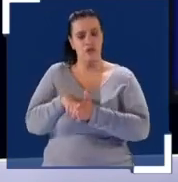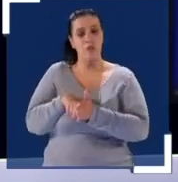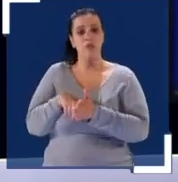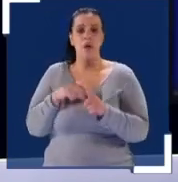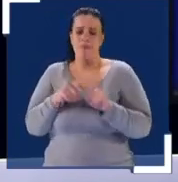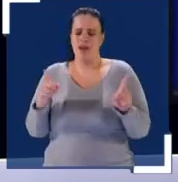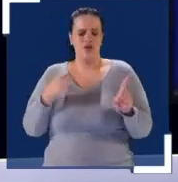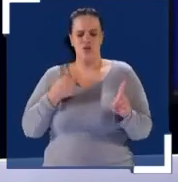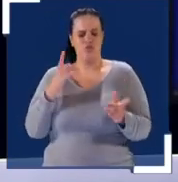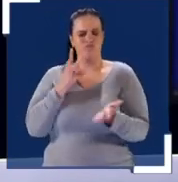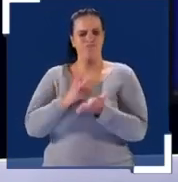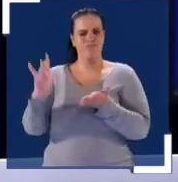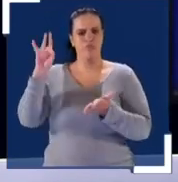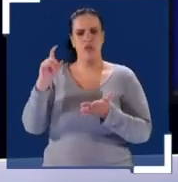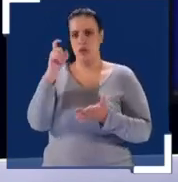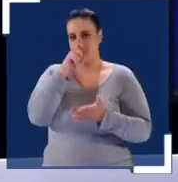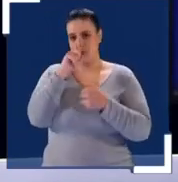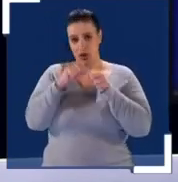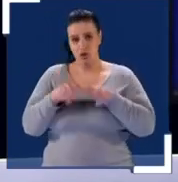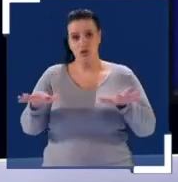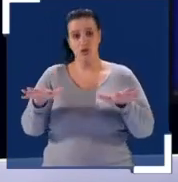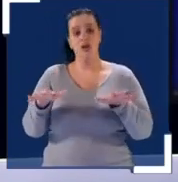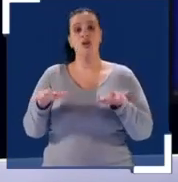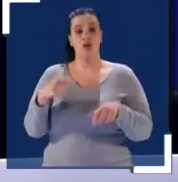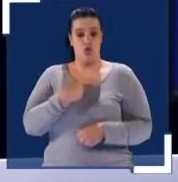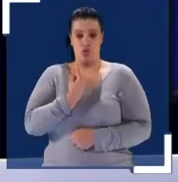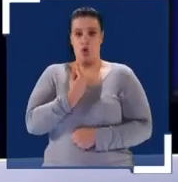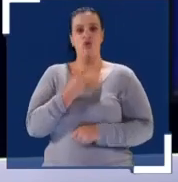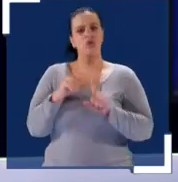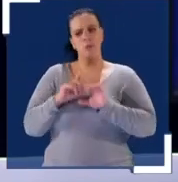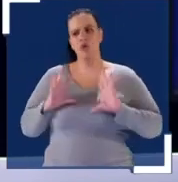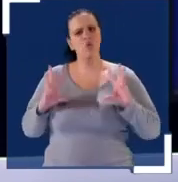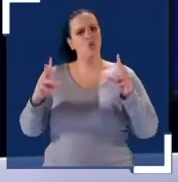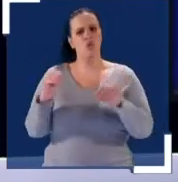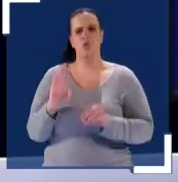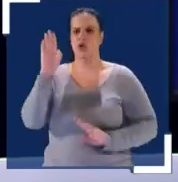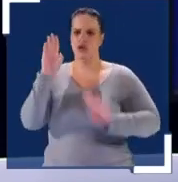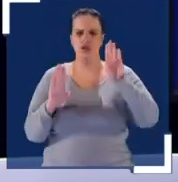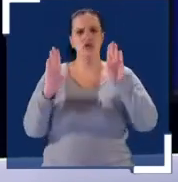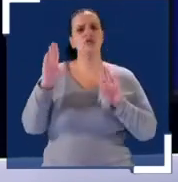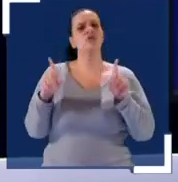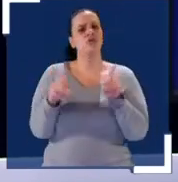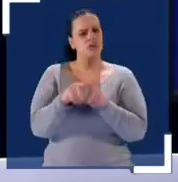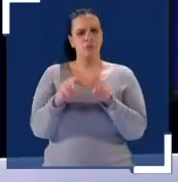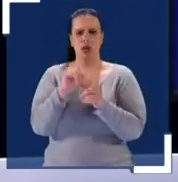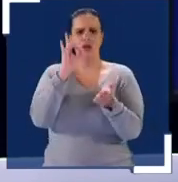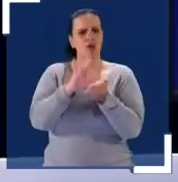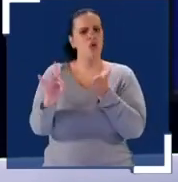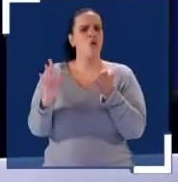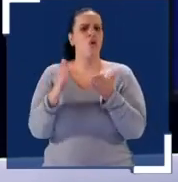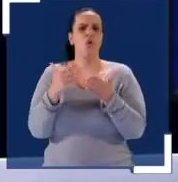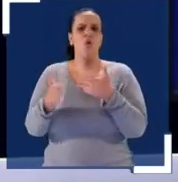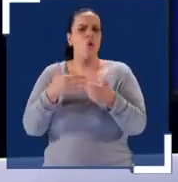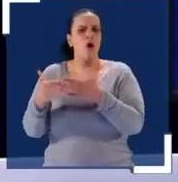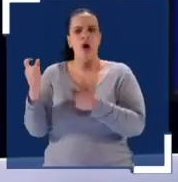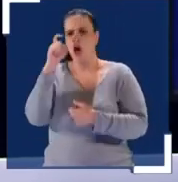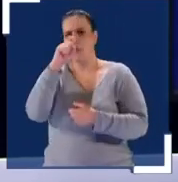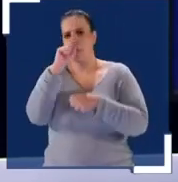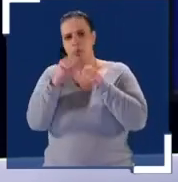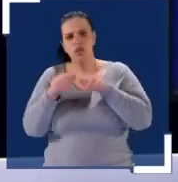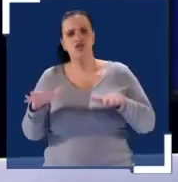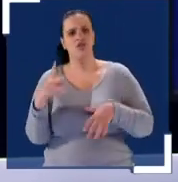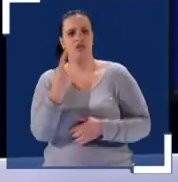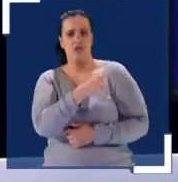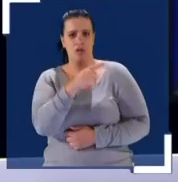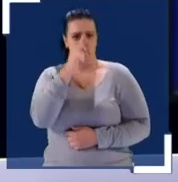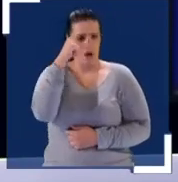o meu repúdio ao fake news, aliás, em nome de todos os candidatos, faço isso também repudiando qualquer fake news em relação ao Márcio